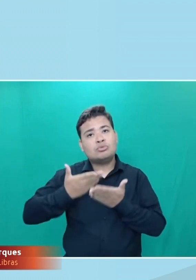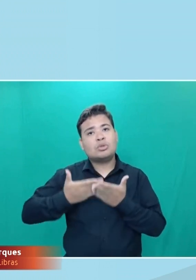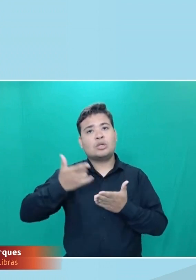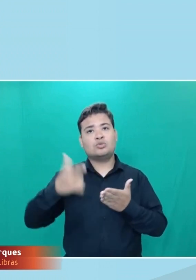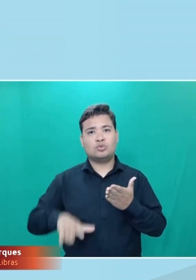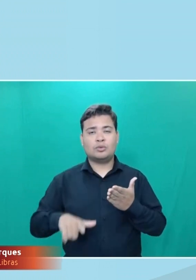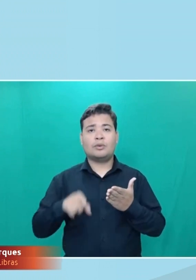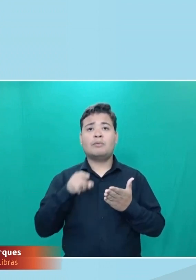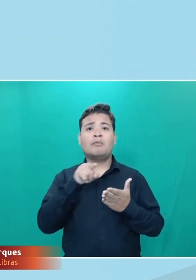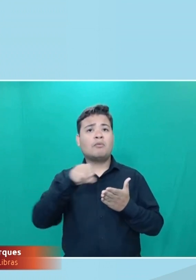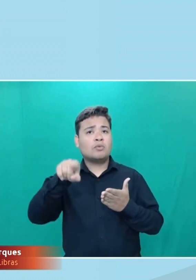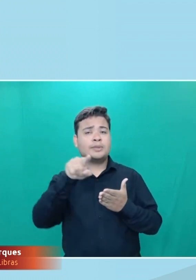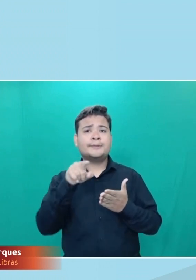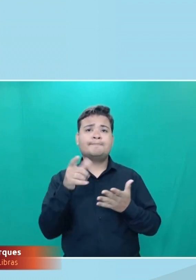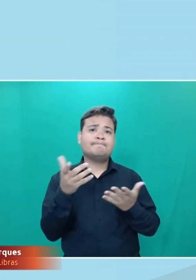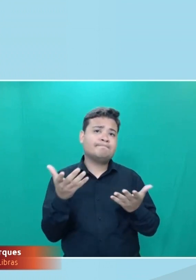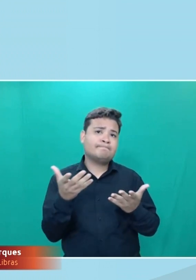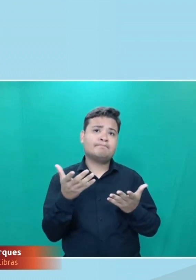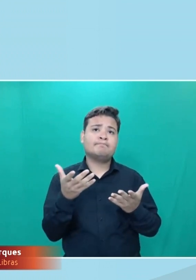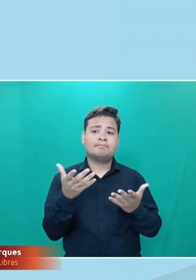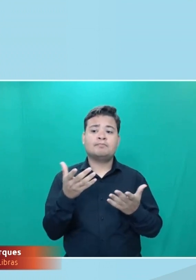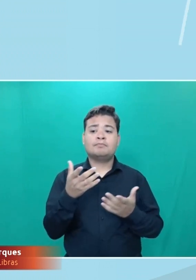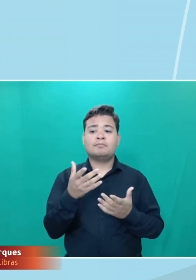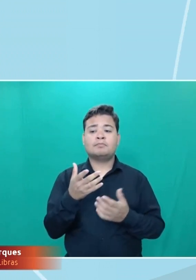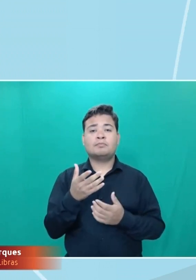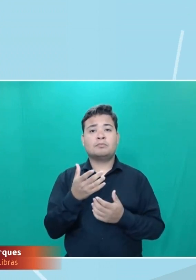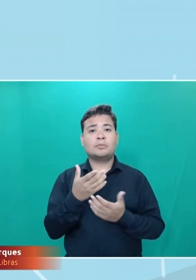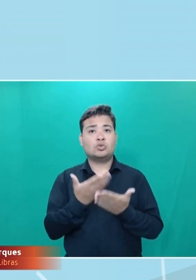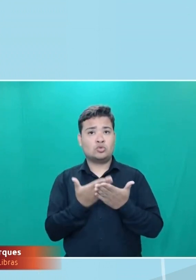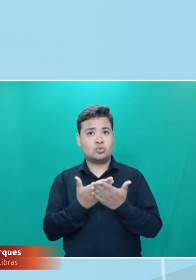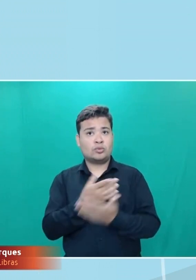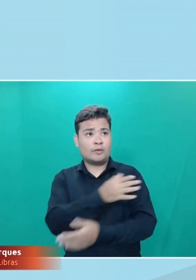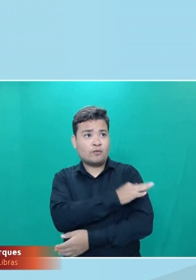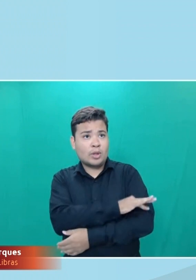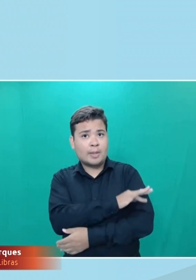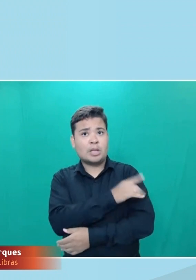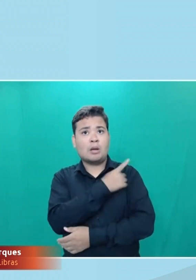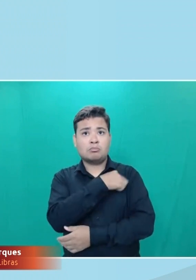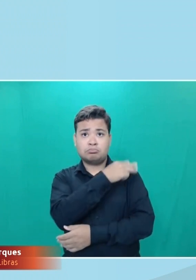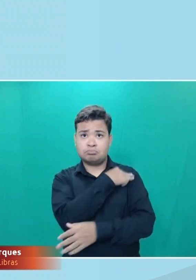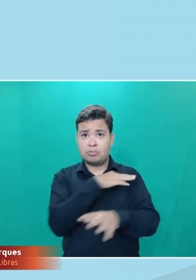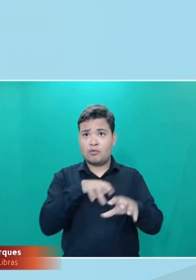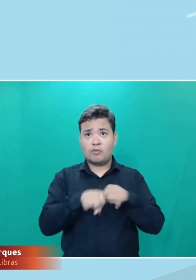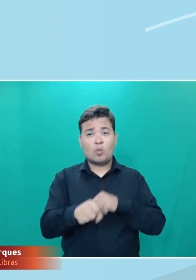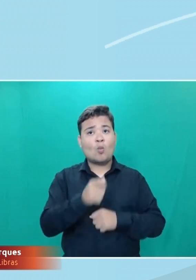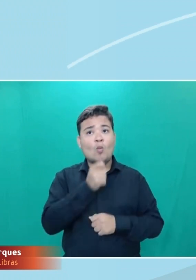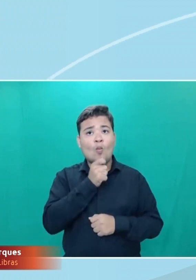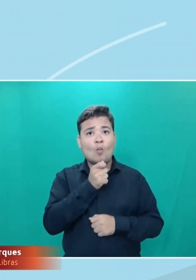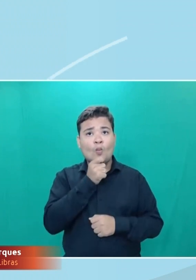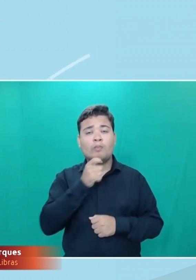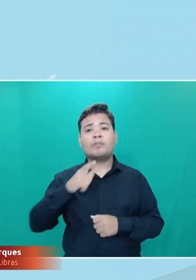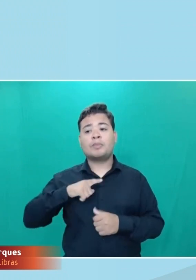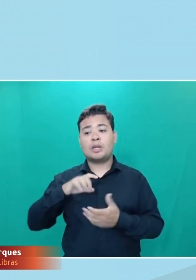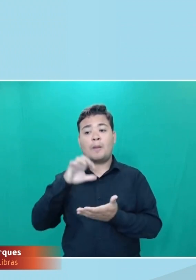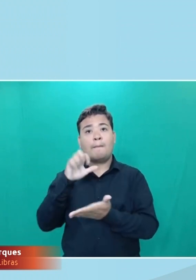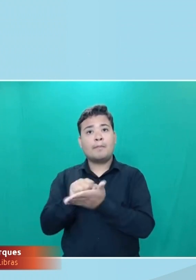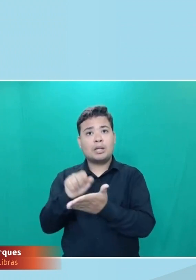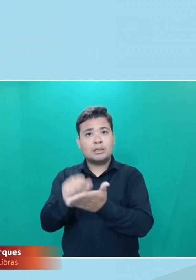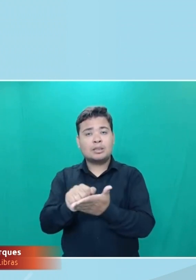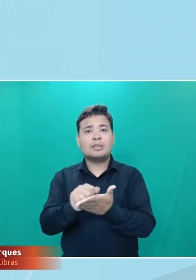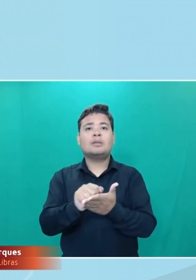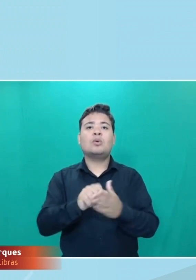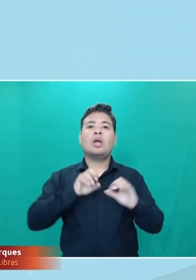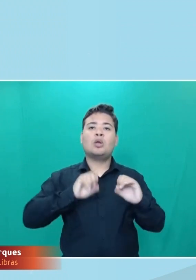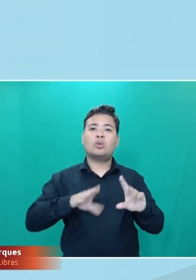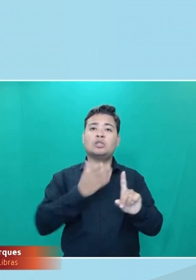não completou o ensino fundamental, o ensino médio, as matrículas para a educação de jovens